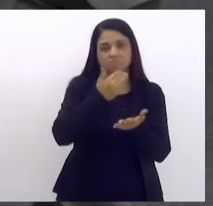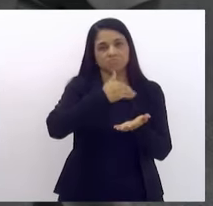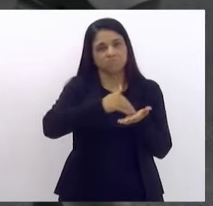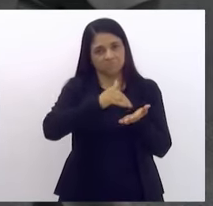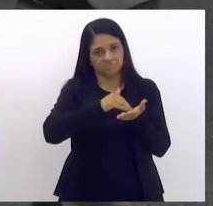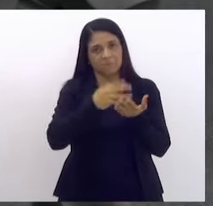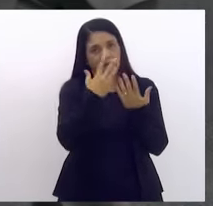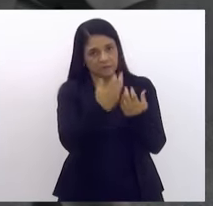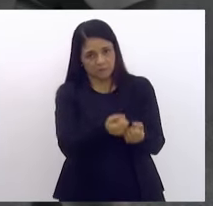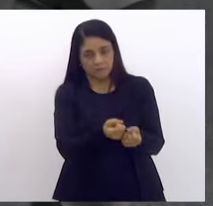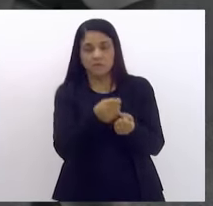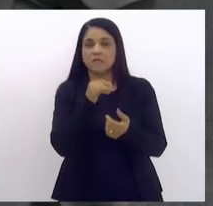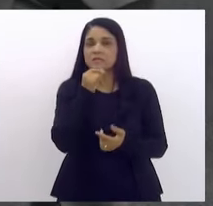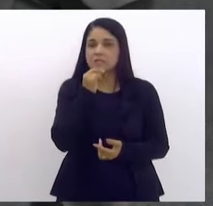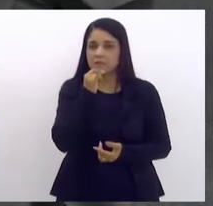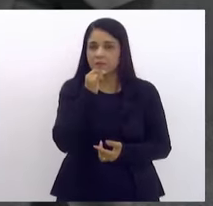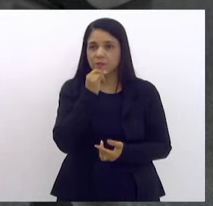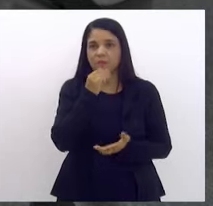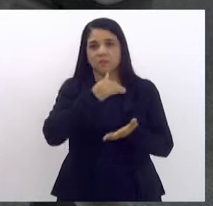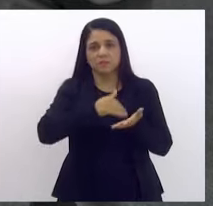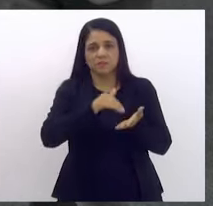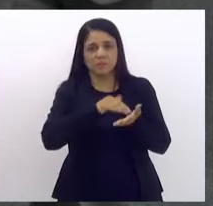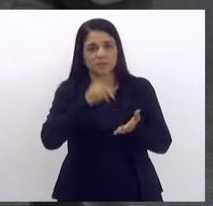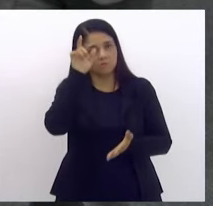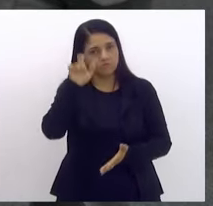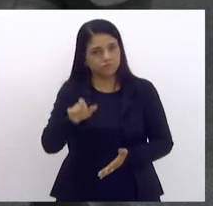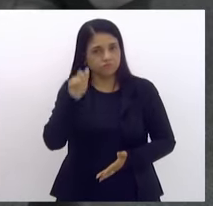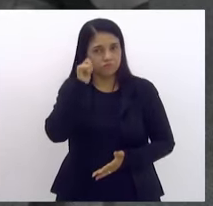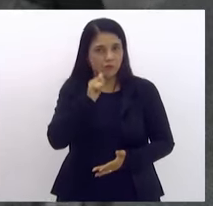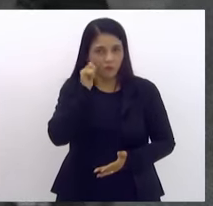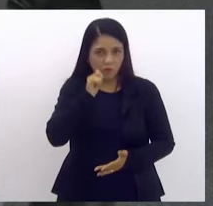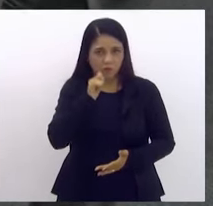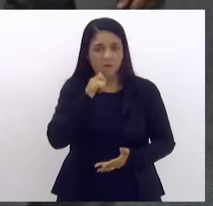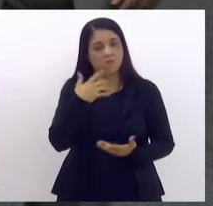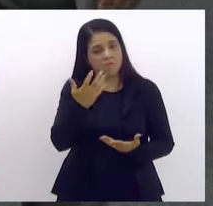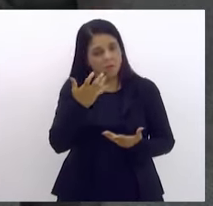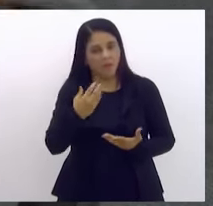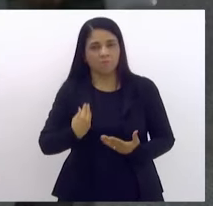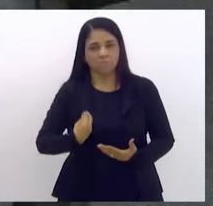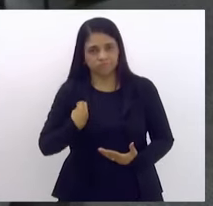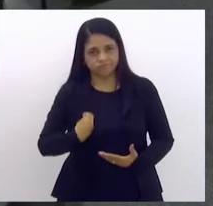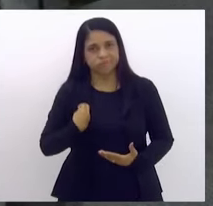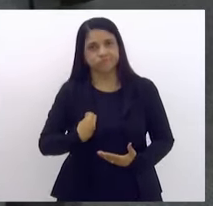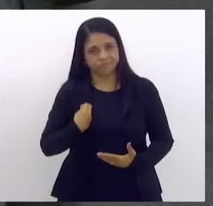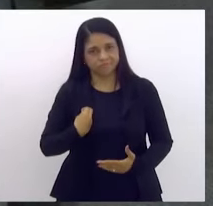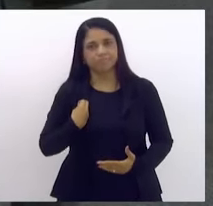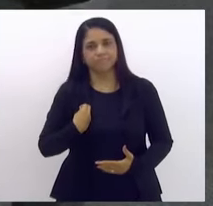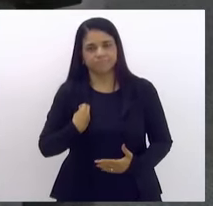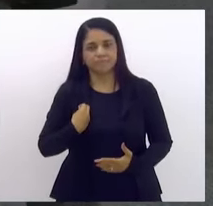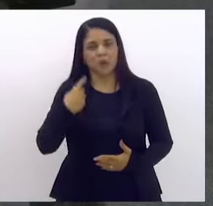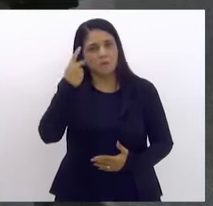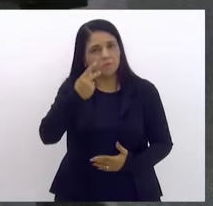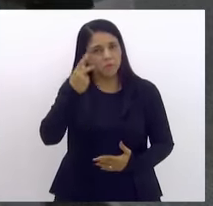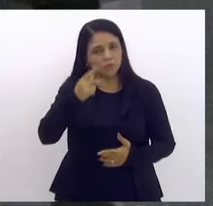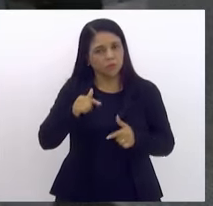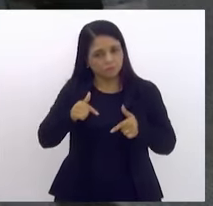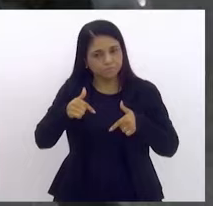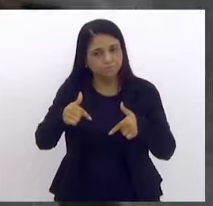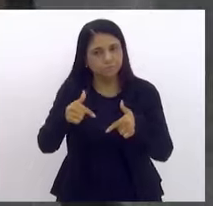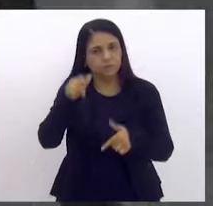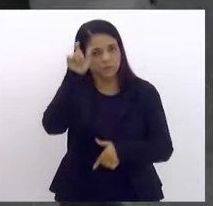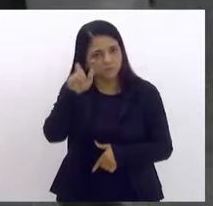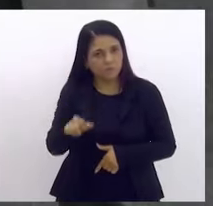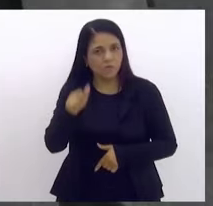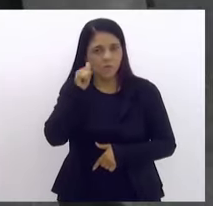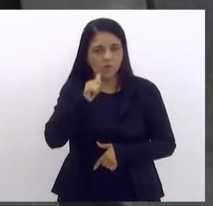secretarias, como, por exemplo, a Secretaria da Mulher, uma secretaria que a gente quer que exista. A gente quer políticas efetivas